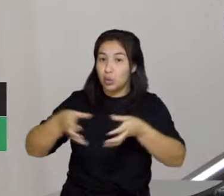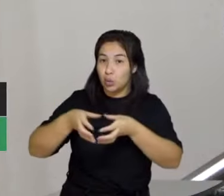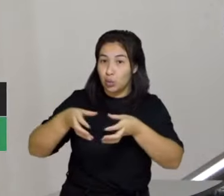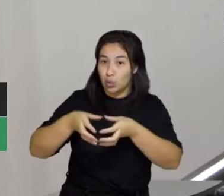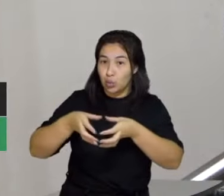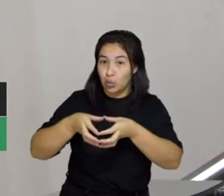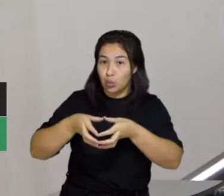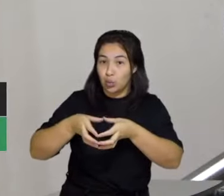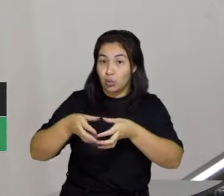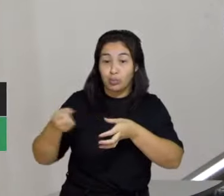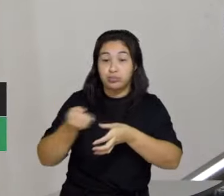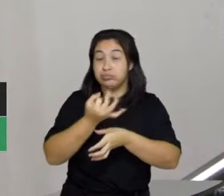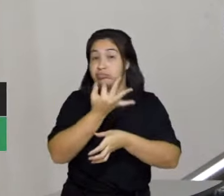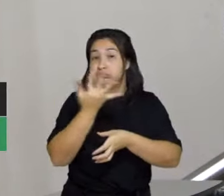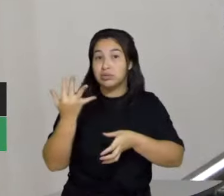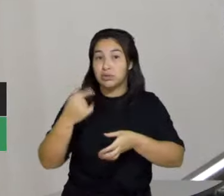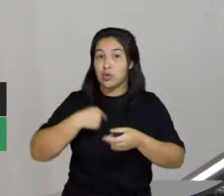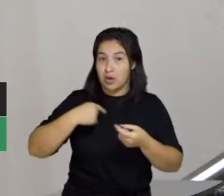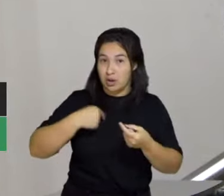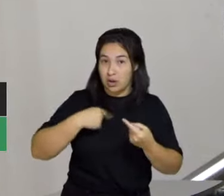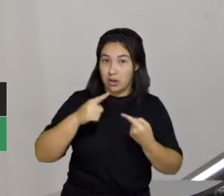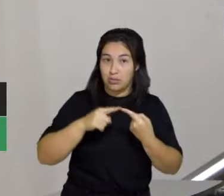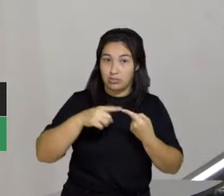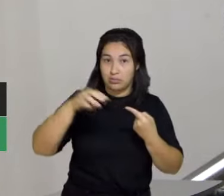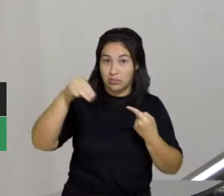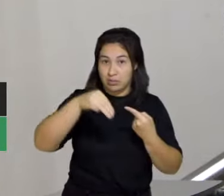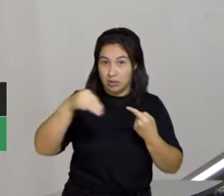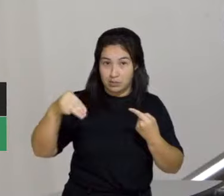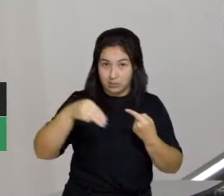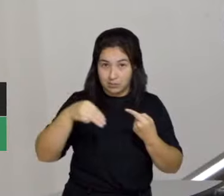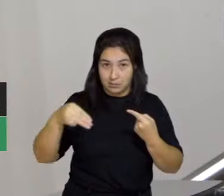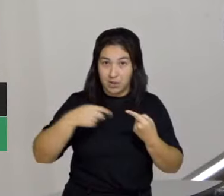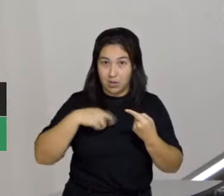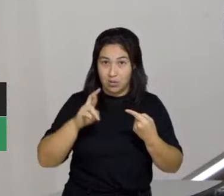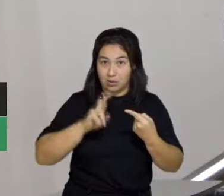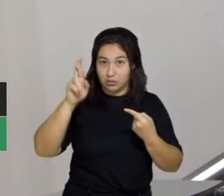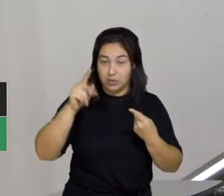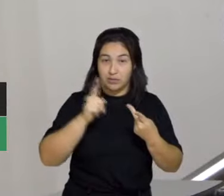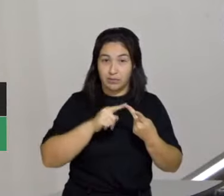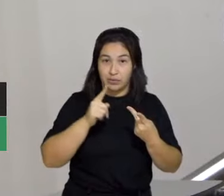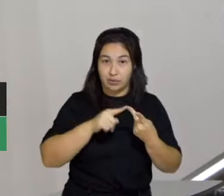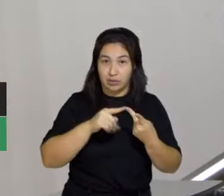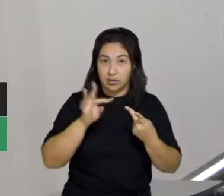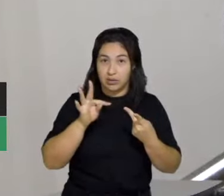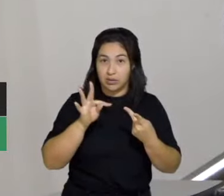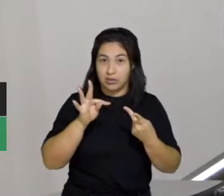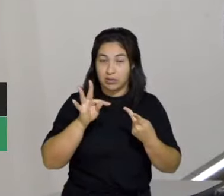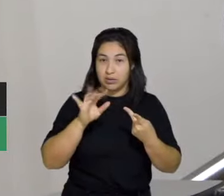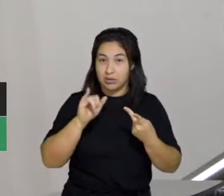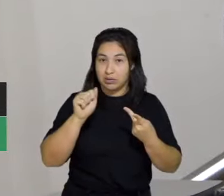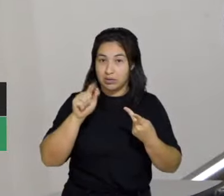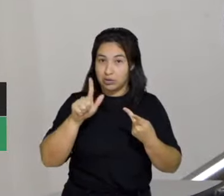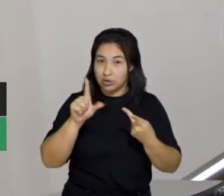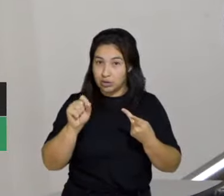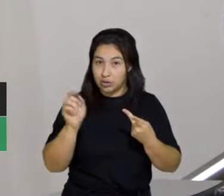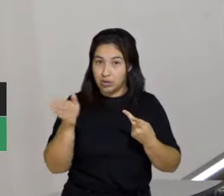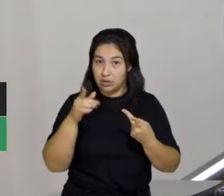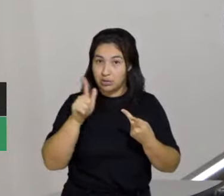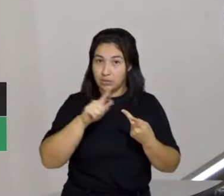que vos fala, como eu disse, um privilégio presidi-la, deputado Tiago Zilli, do MDB, como seu